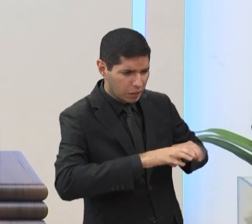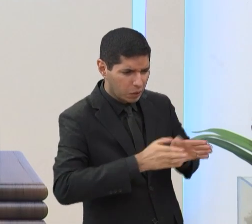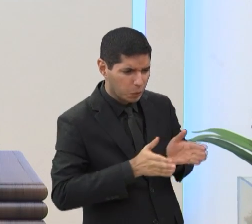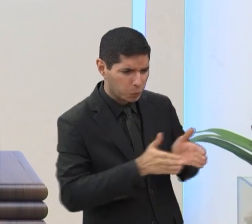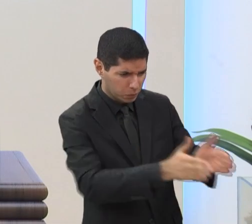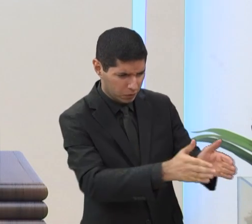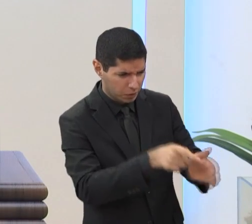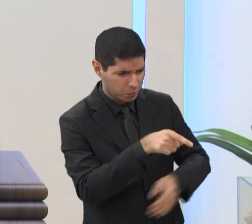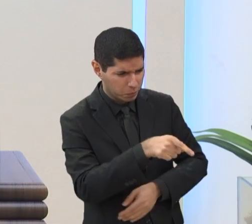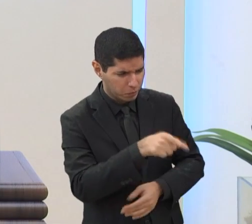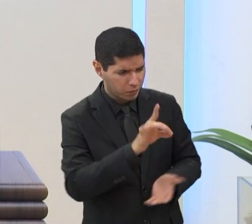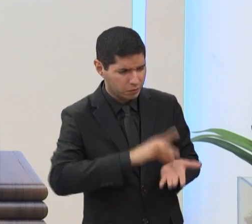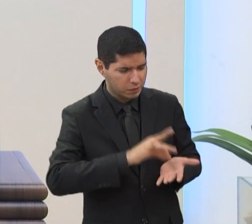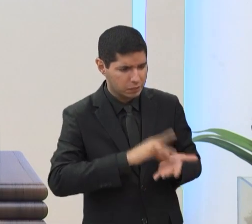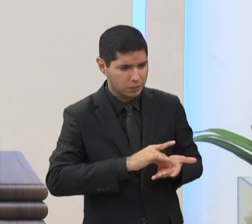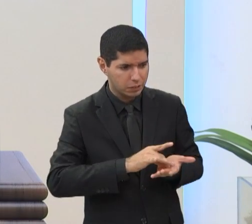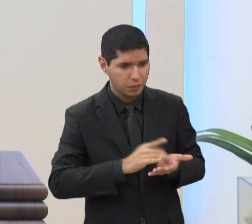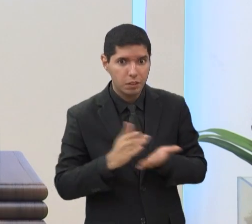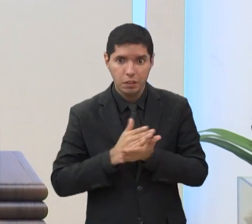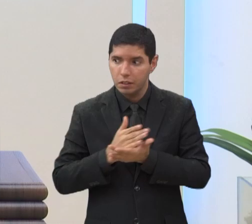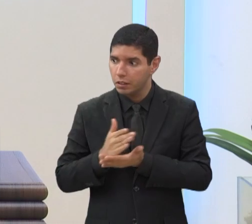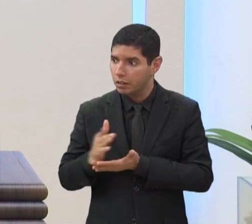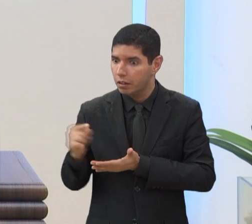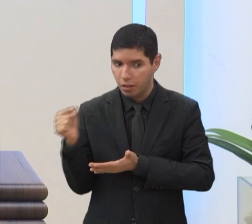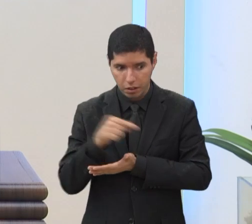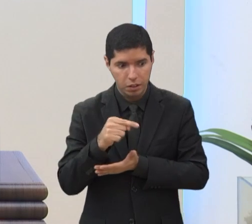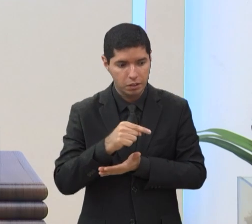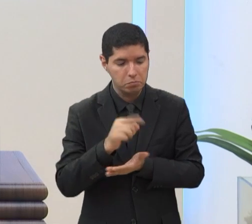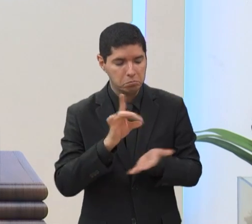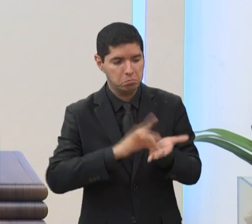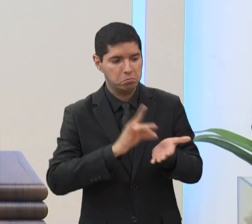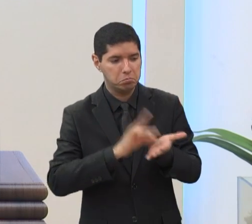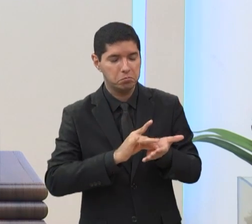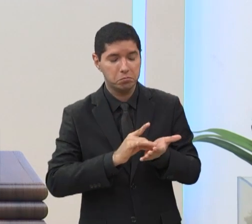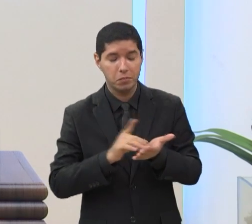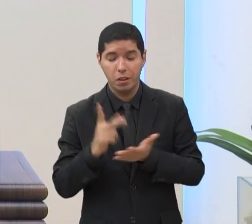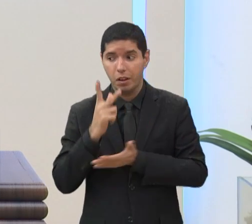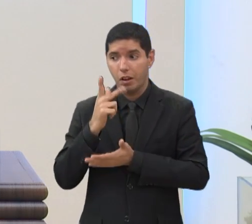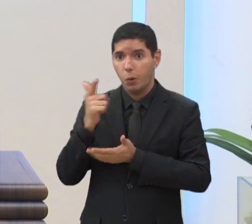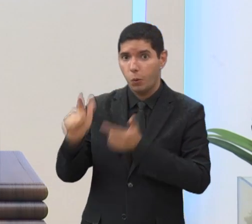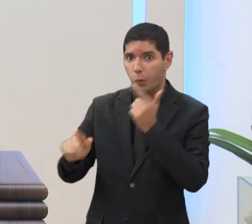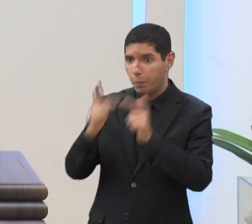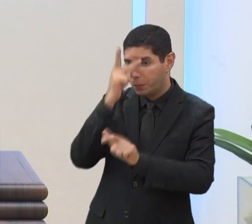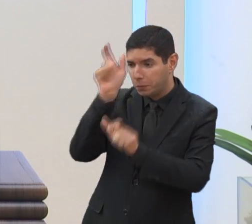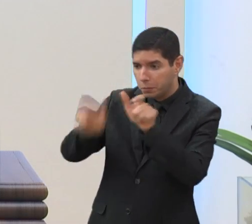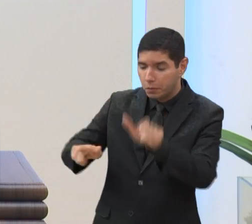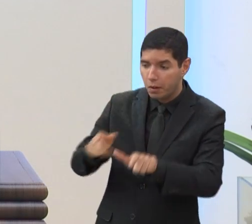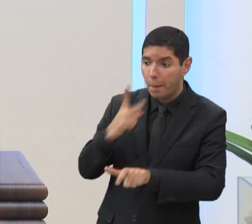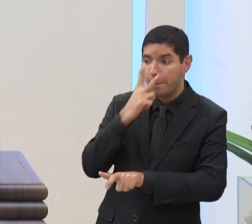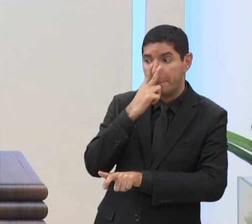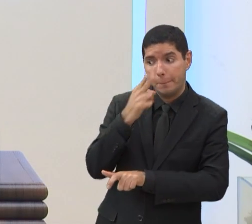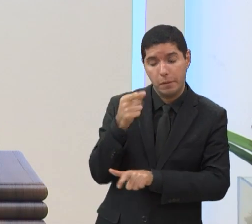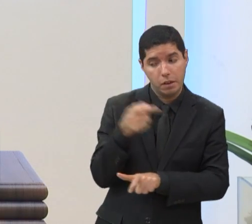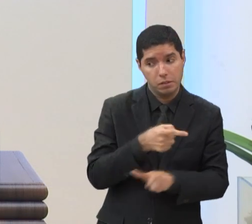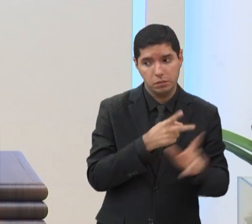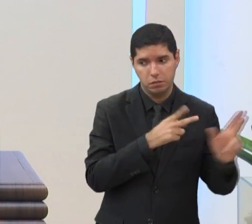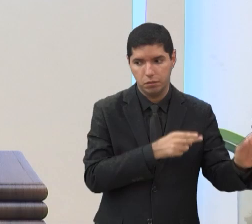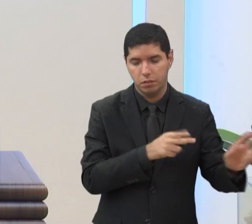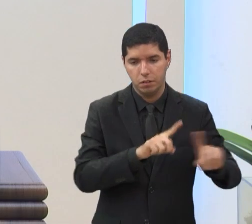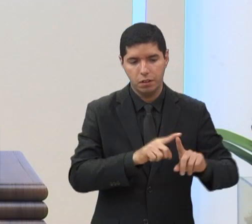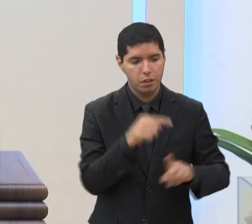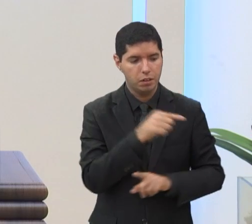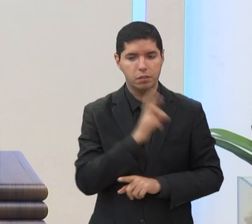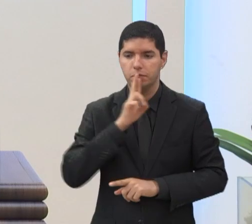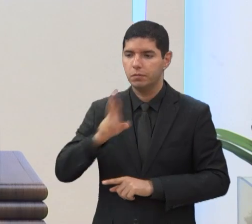mendigava? Uns diziam: É este, e outros: Parece-se com ele. Ele dizia: Sou